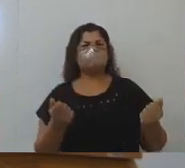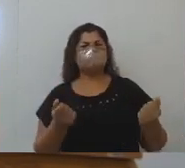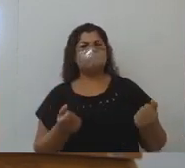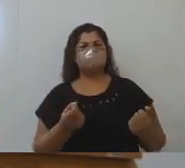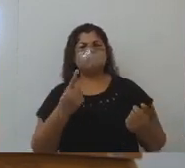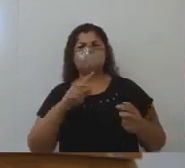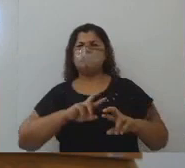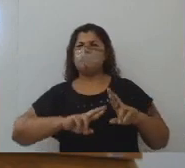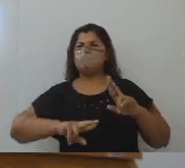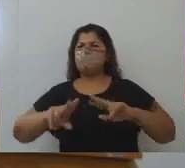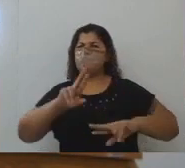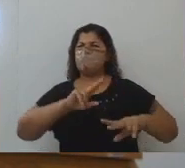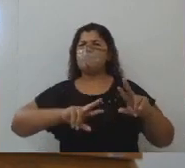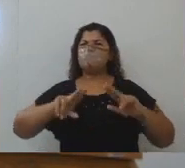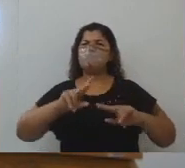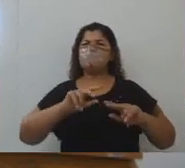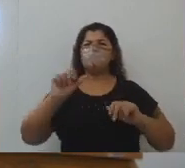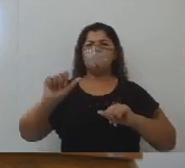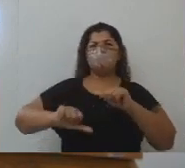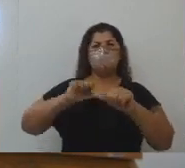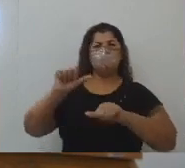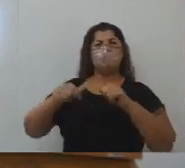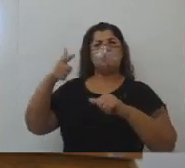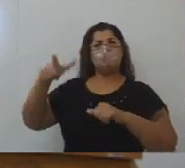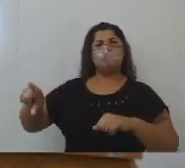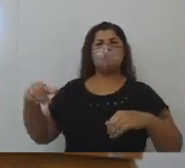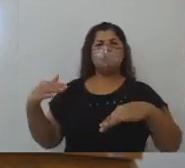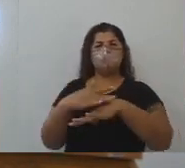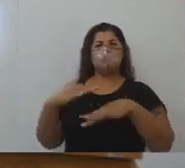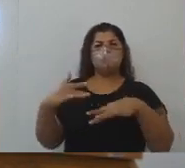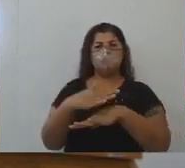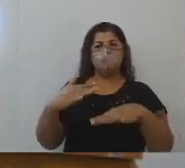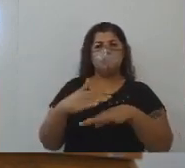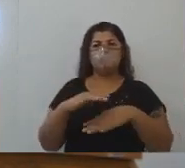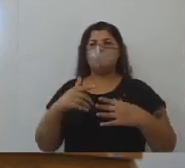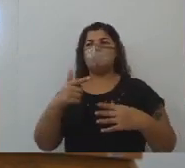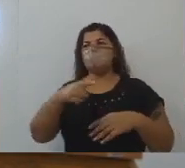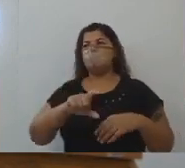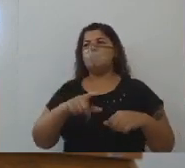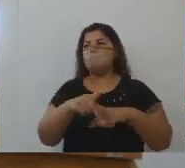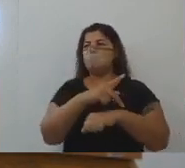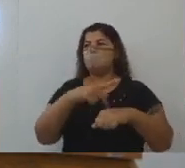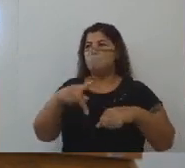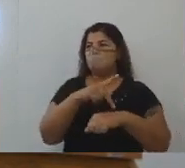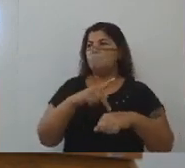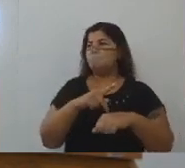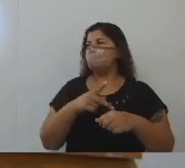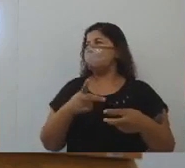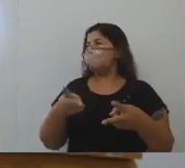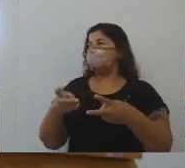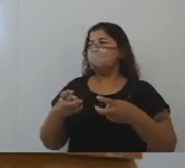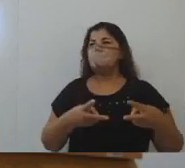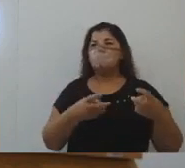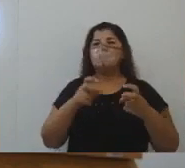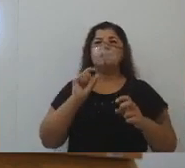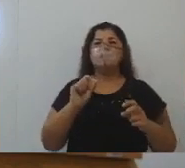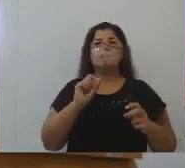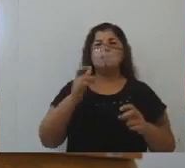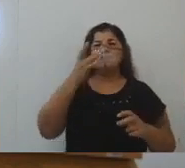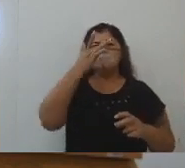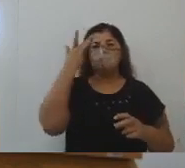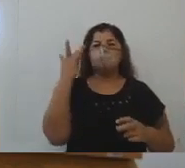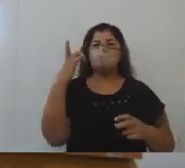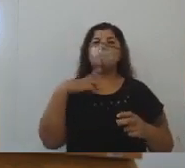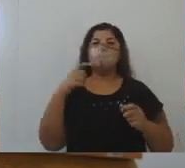do que eu vivo. Quando a gente se muda para uma outra cidade, quando a gente se muda para um outro país, a gente percebe que as pessoas elas fazem coisas de